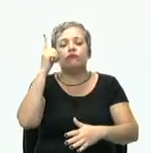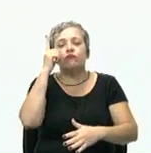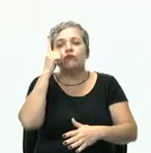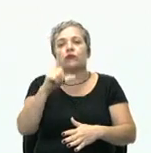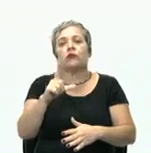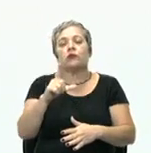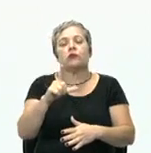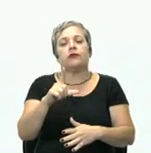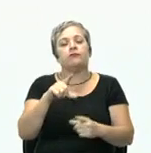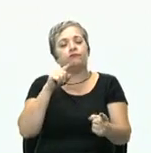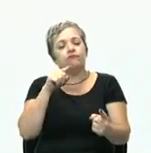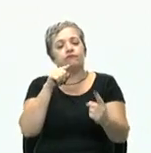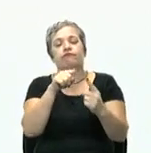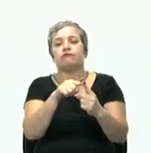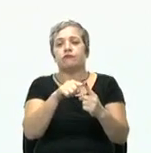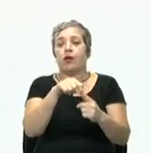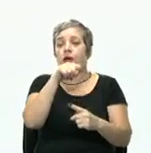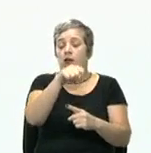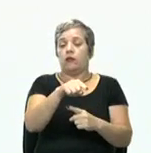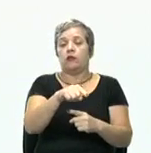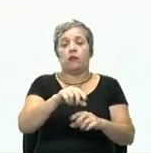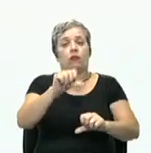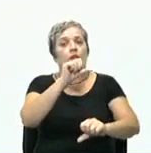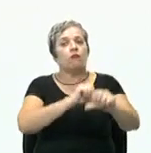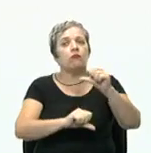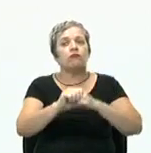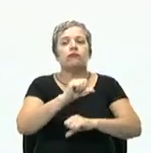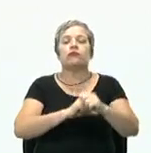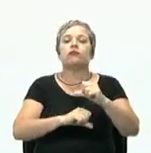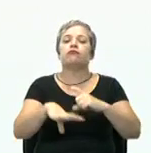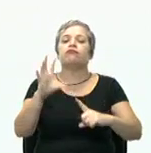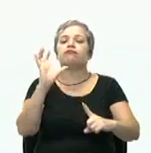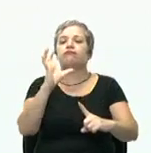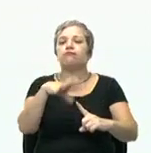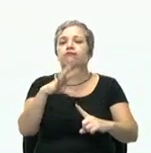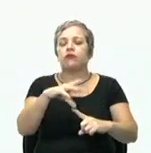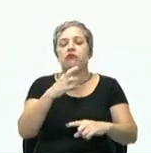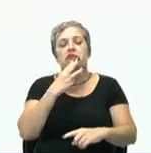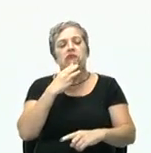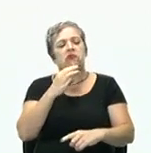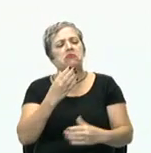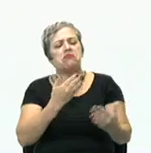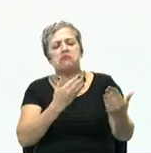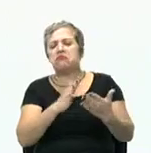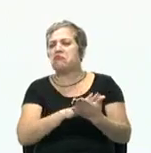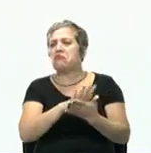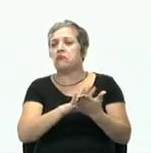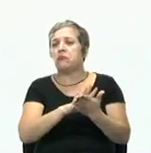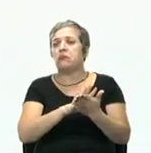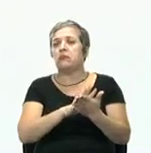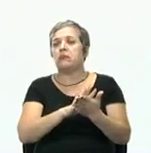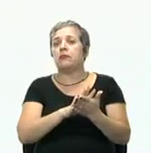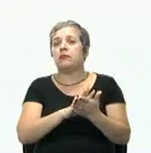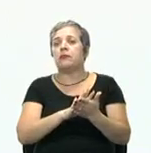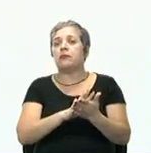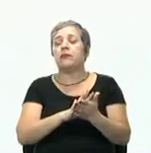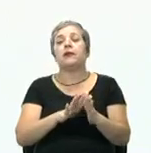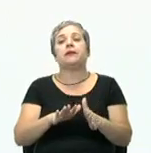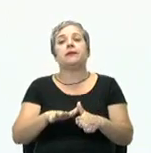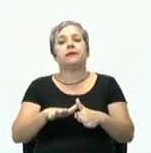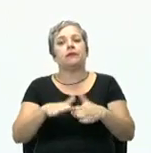ou não bater a meta. E essas variações vão interferir e o Weber não analisou. Então, em face da